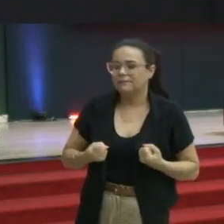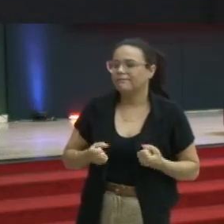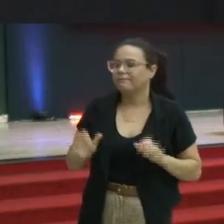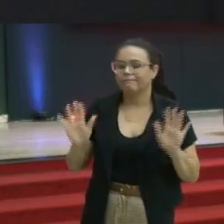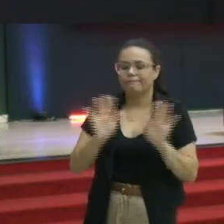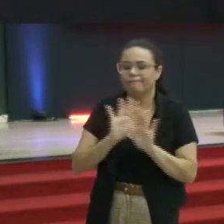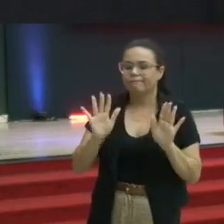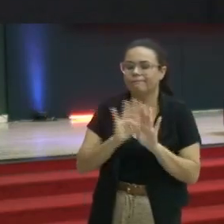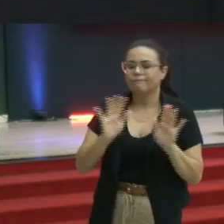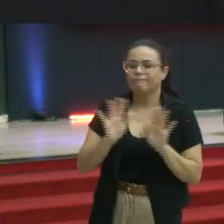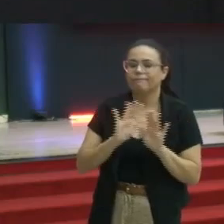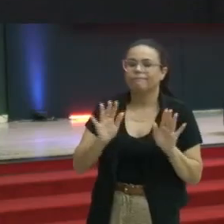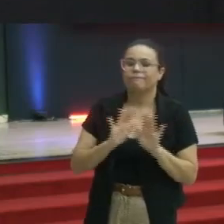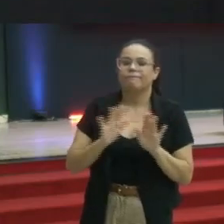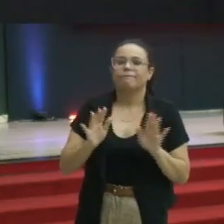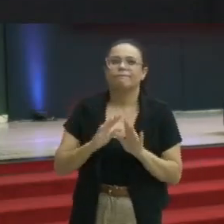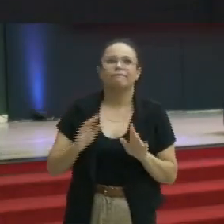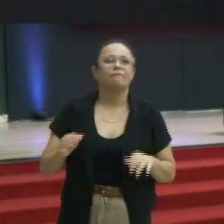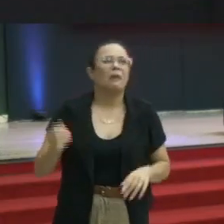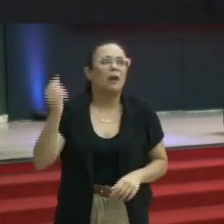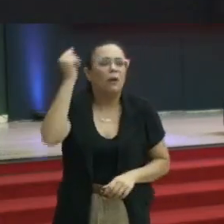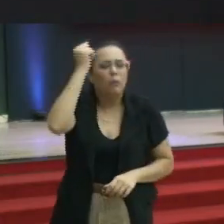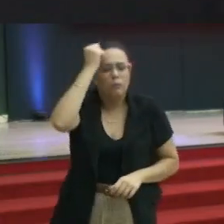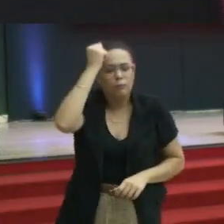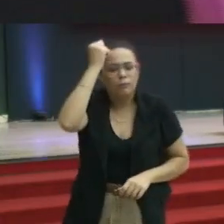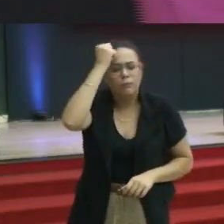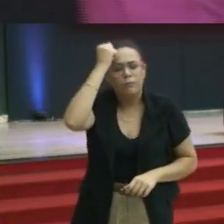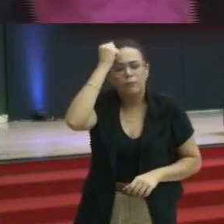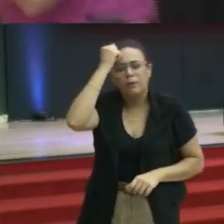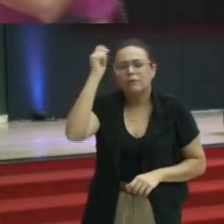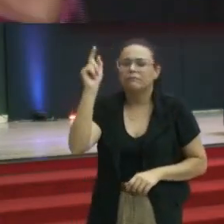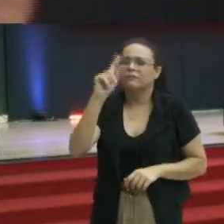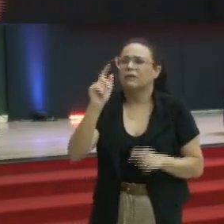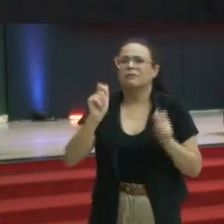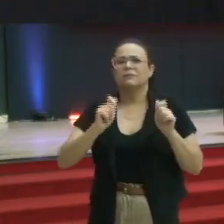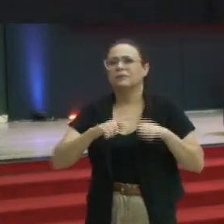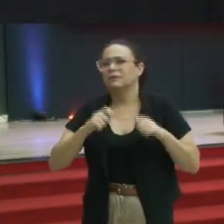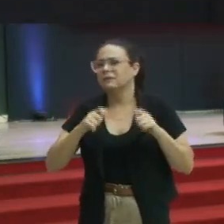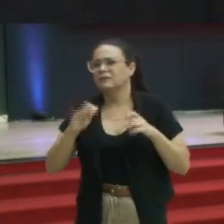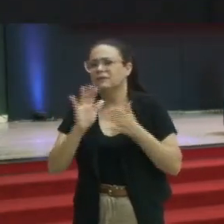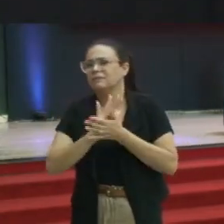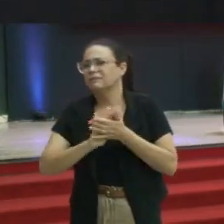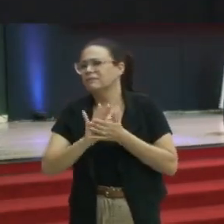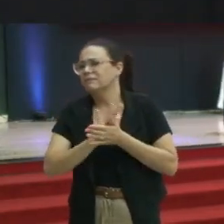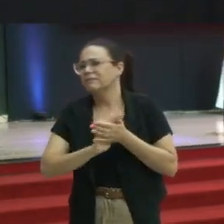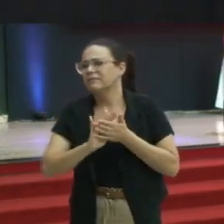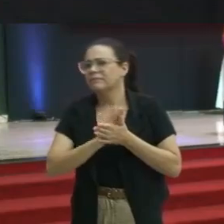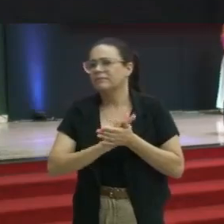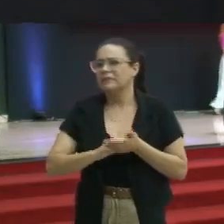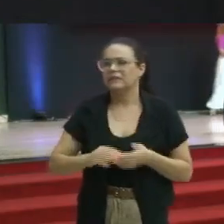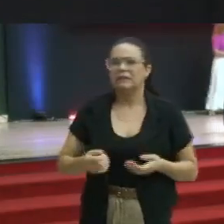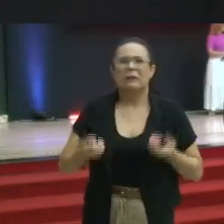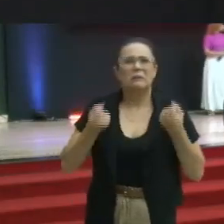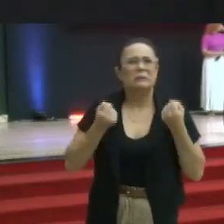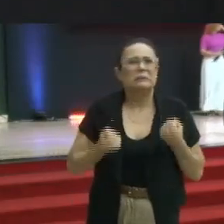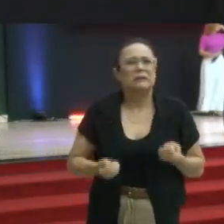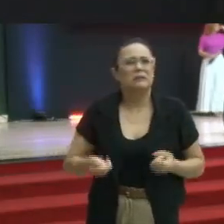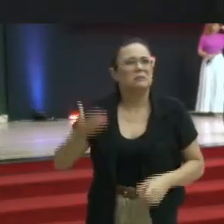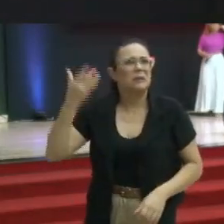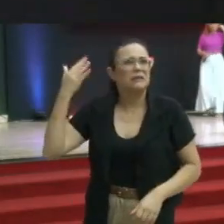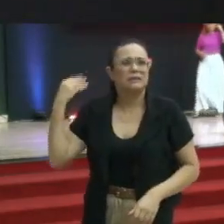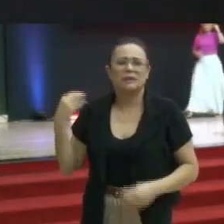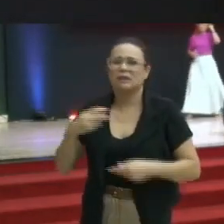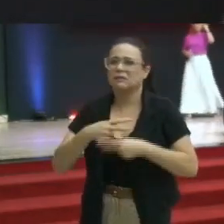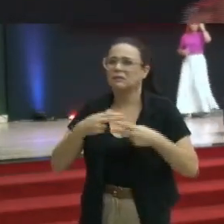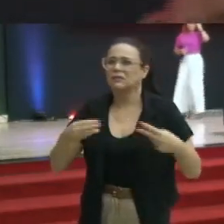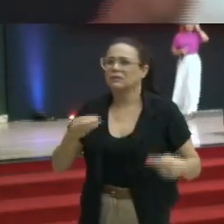precisamos carregar o peso da culpa. Não precisamos carregar o peso do passado, porque o